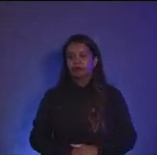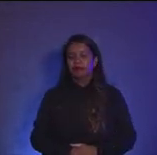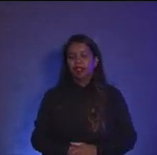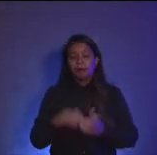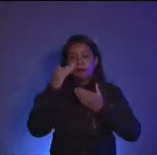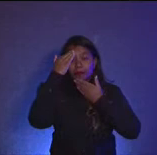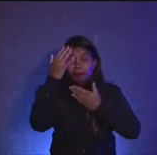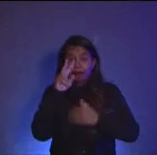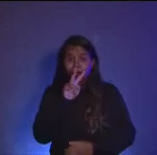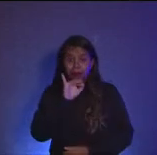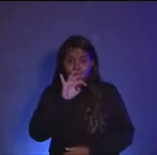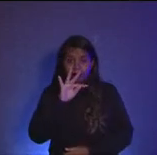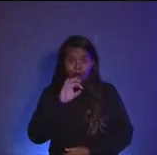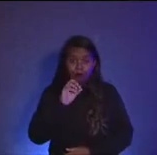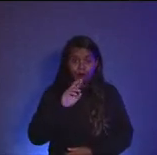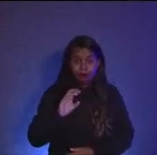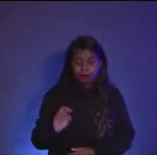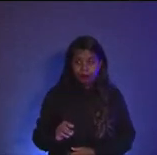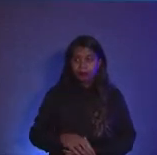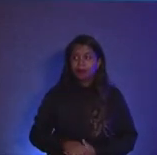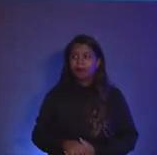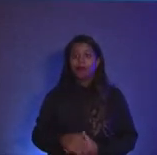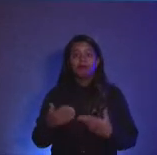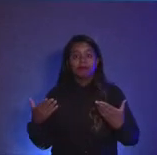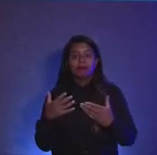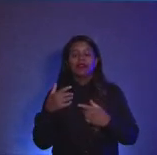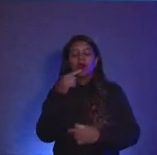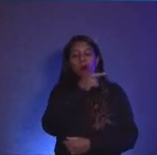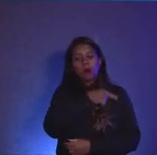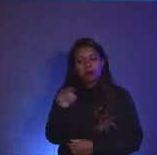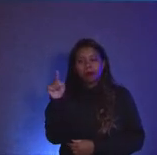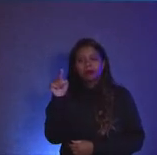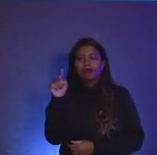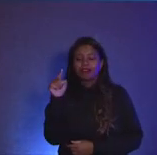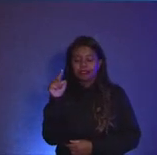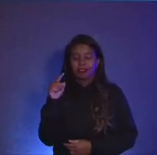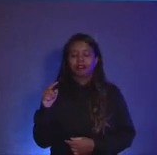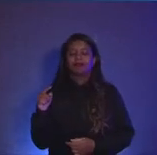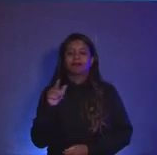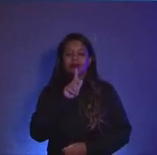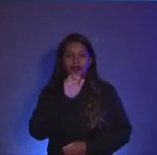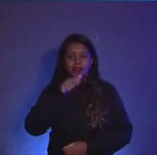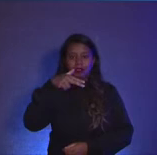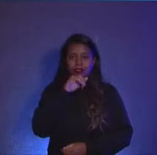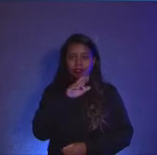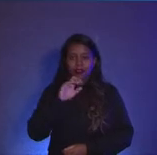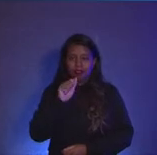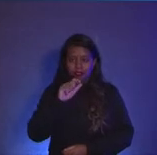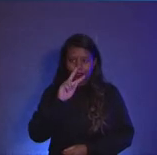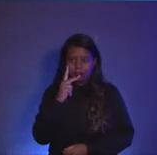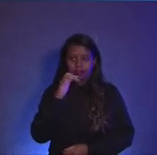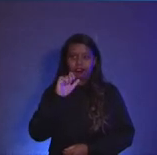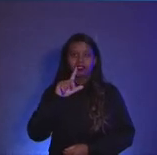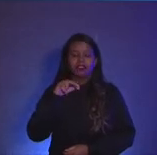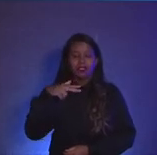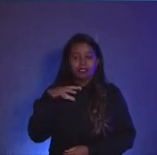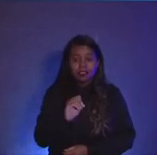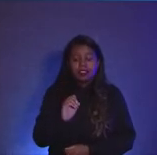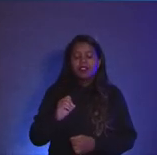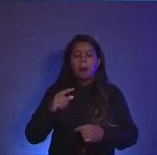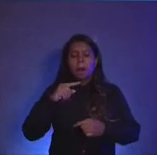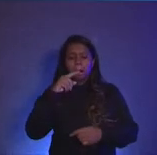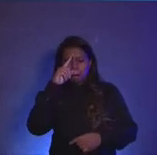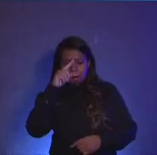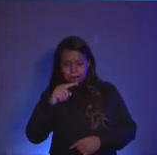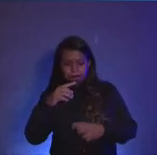Obrigada, Vitor. Bom, o último trabalho finalista da categoria é o General Helena autoriza avanço de garimpo em áreas